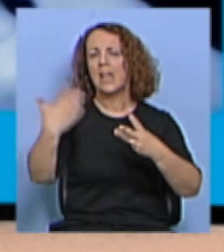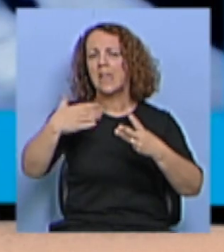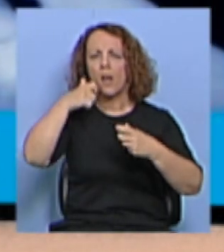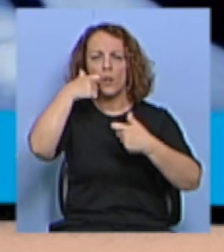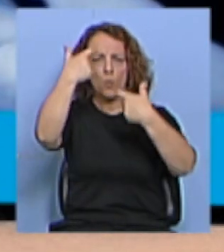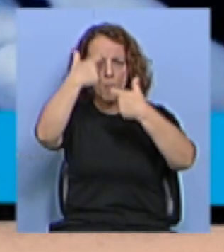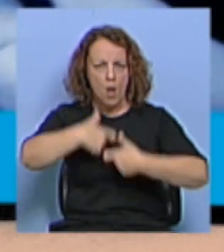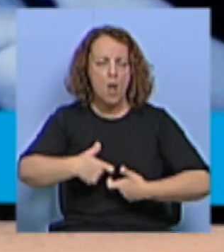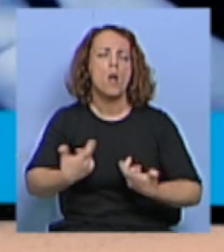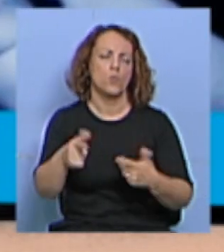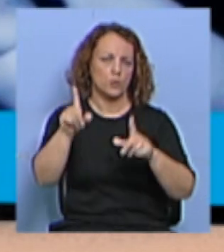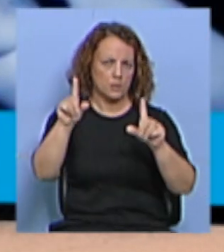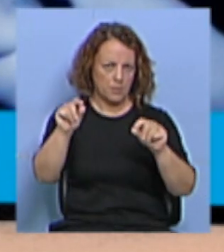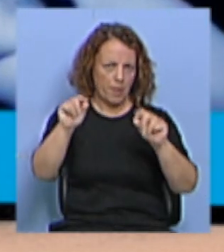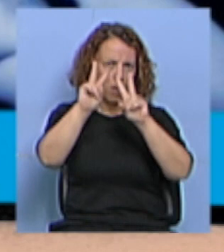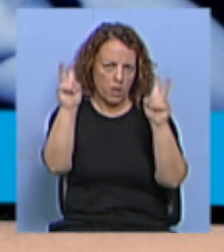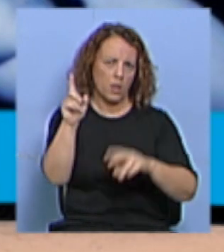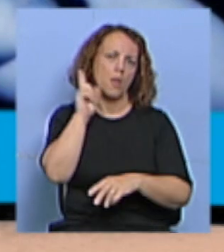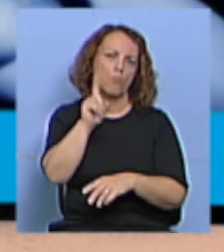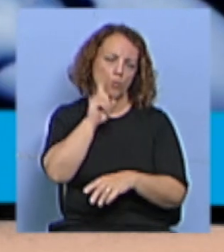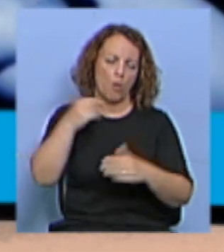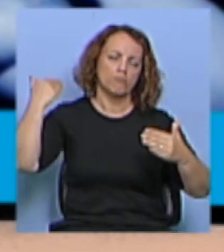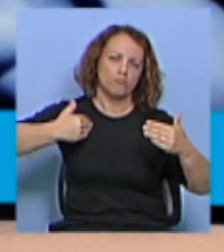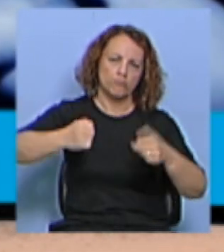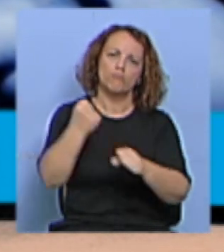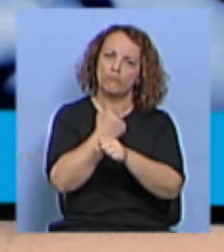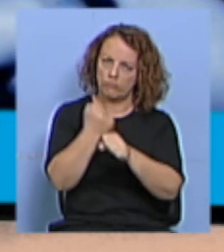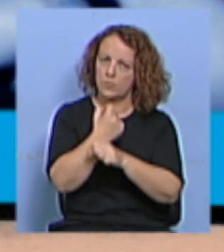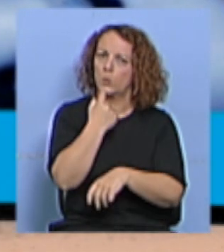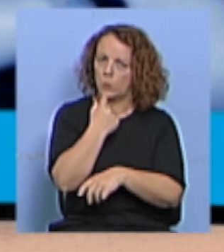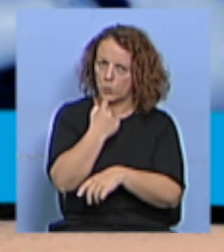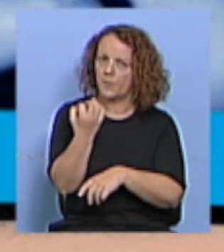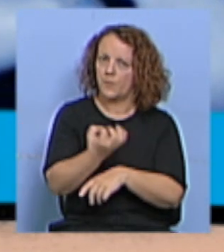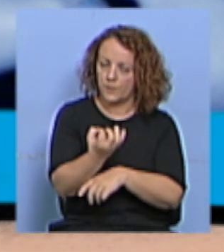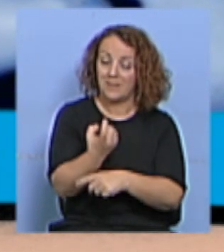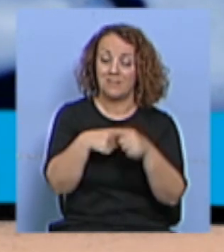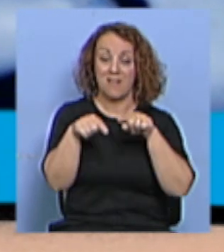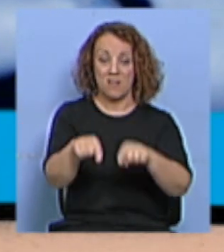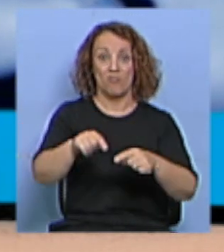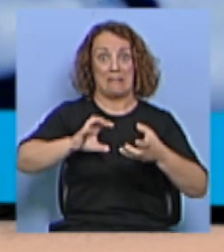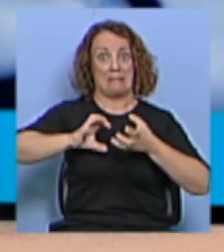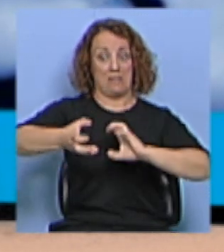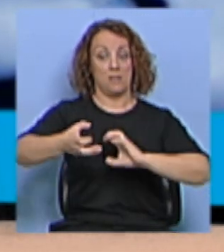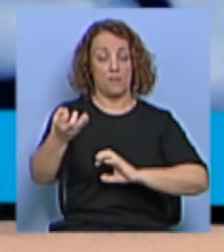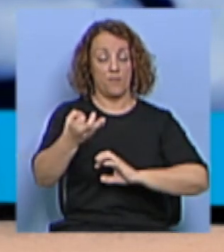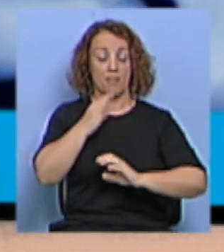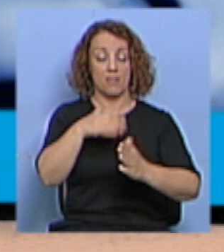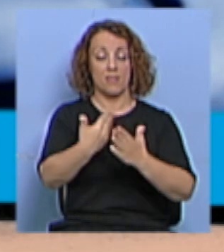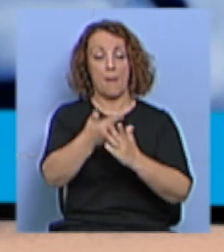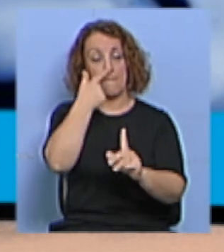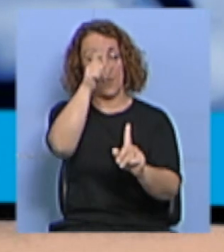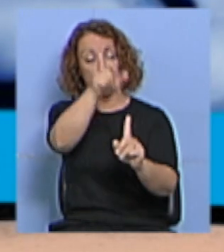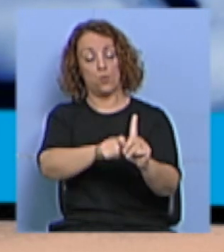uma questão muito importante e que temos vindo cada vez a trabalhar mais e, mais uma vez, esta crise relembra que os direitos fundamentais da pessoa